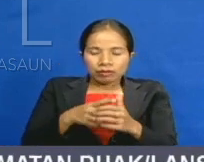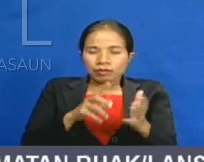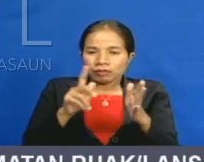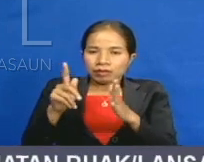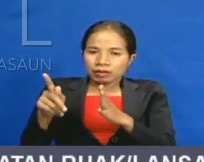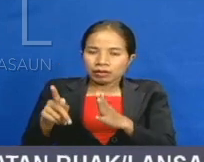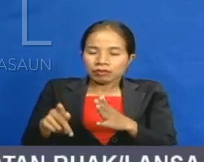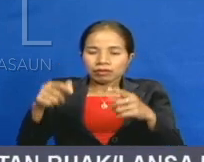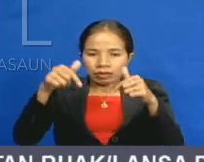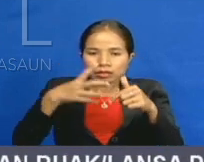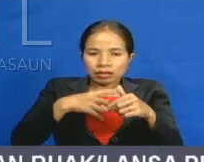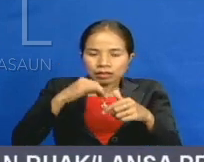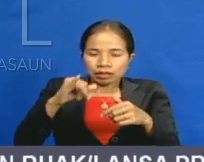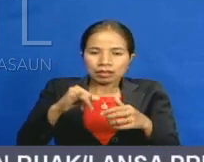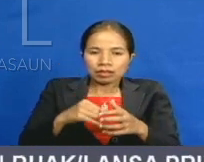e a capital dele.